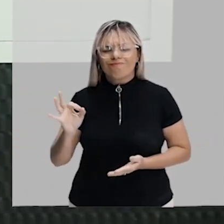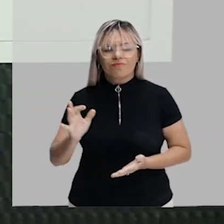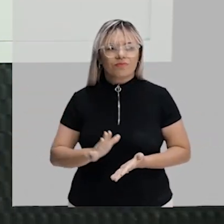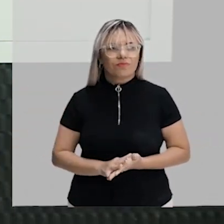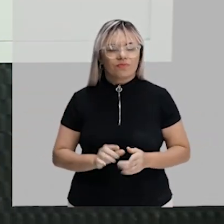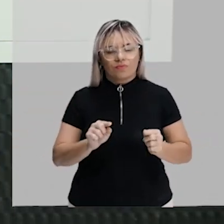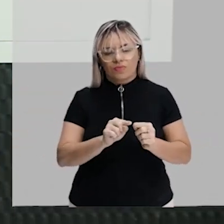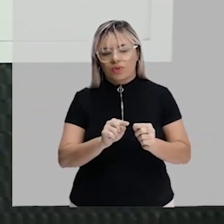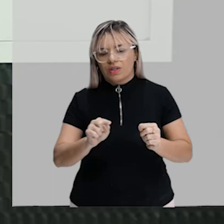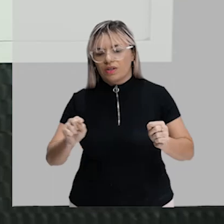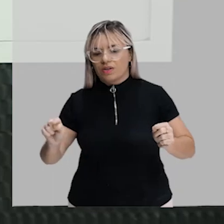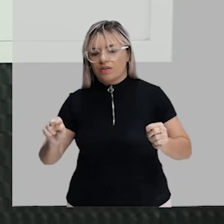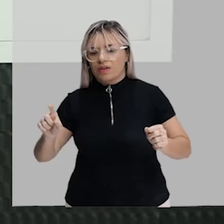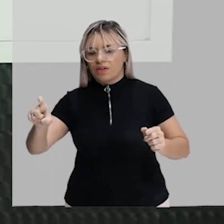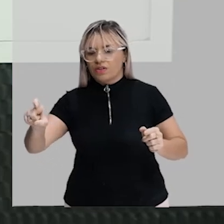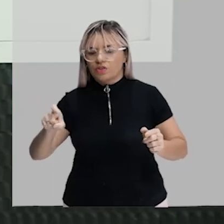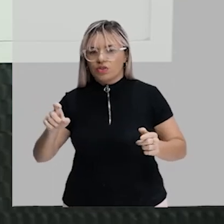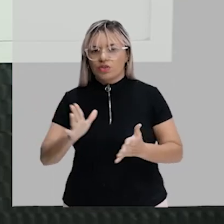equivale a X.